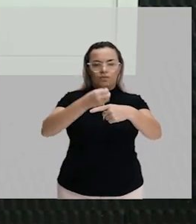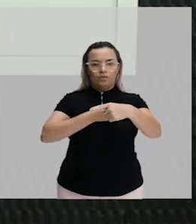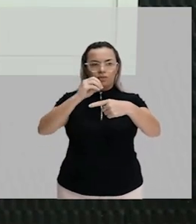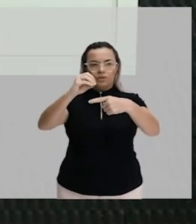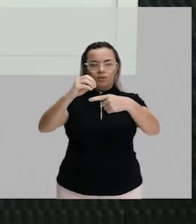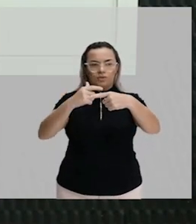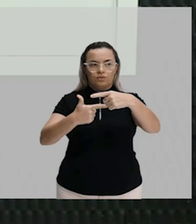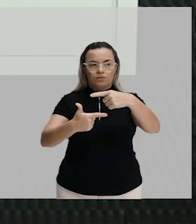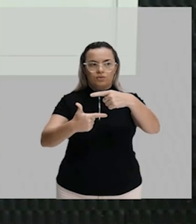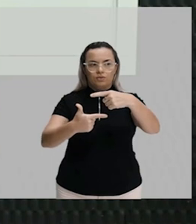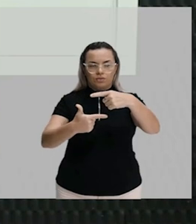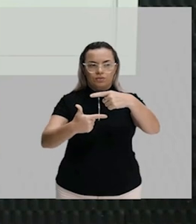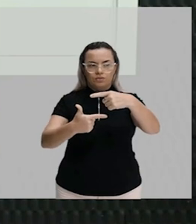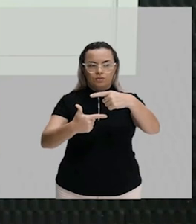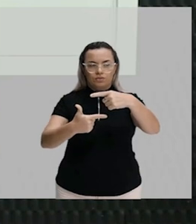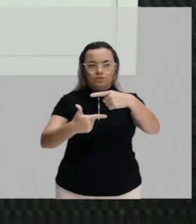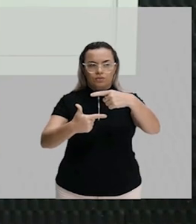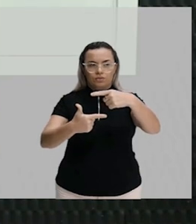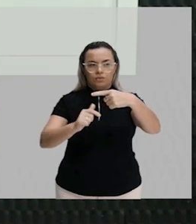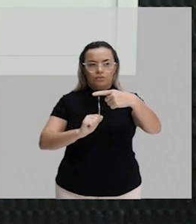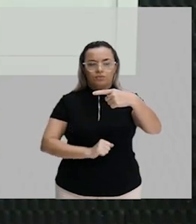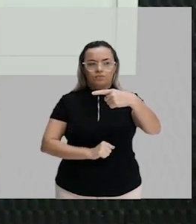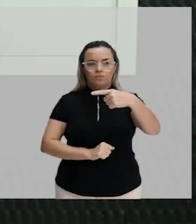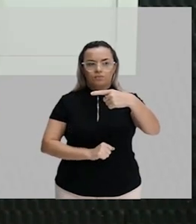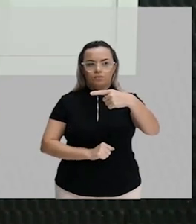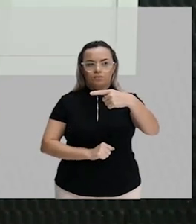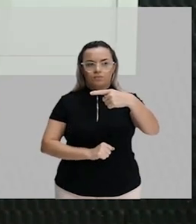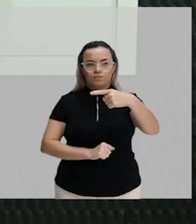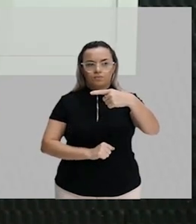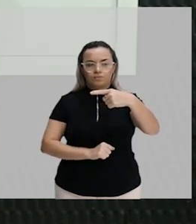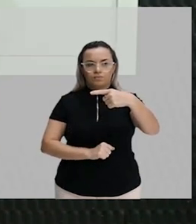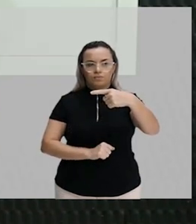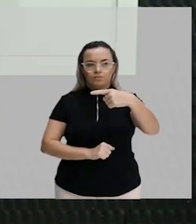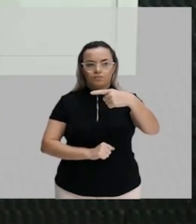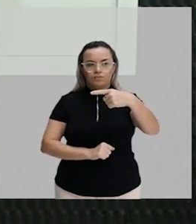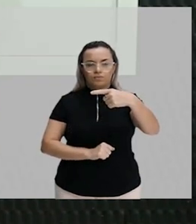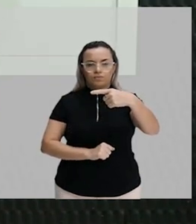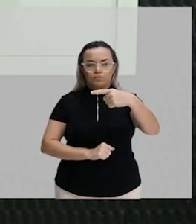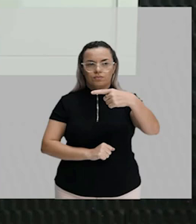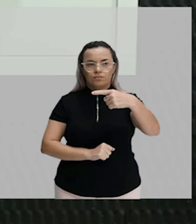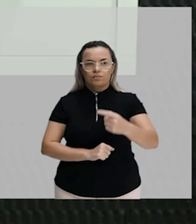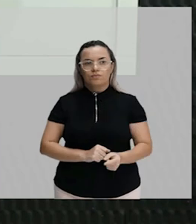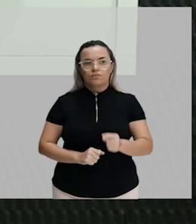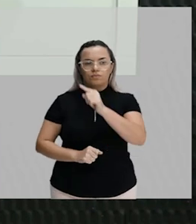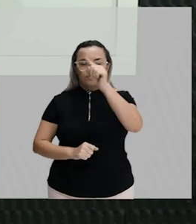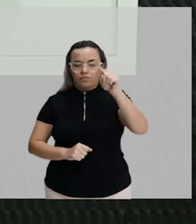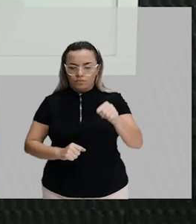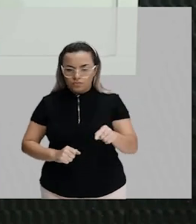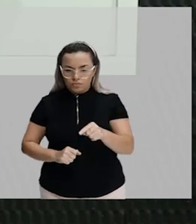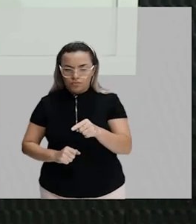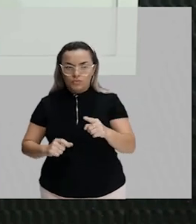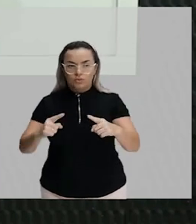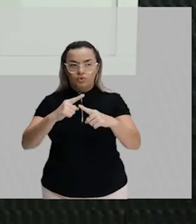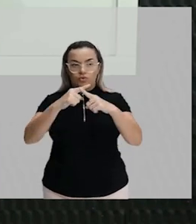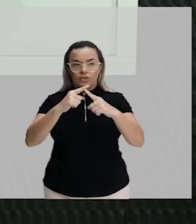repete constante sobre 2 né que multiplica quem corrente